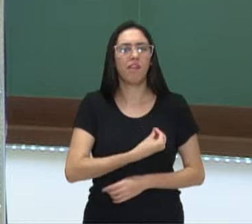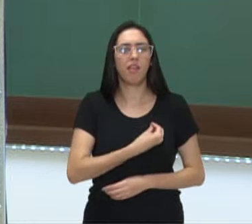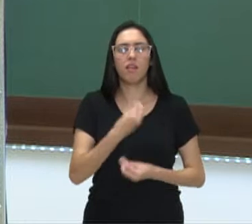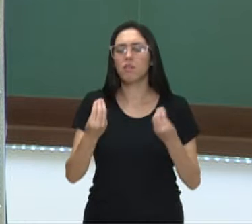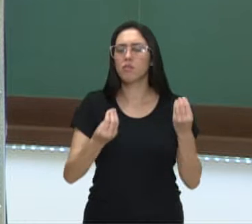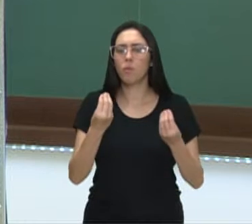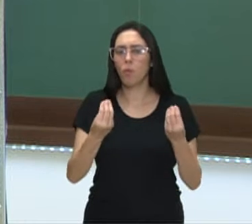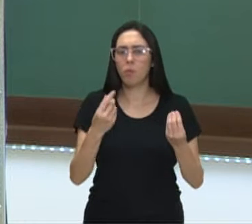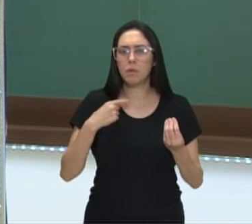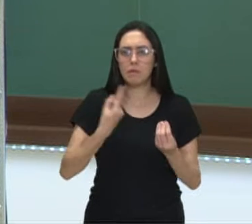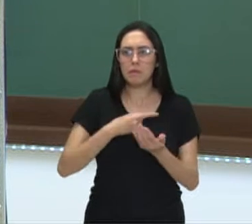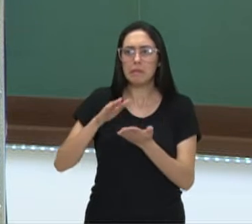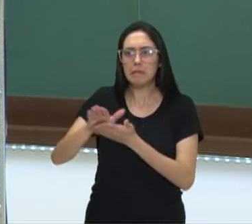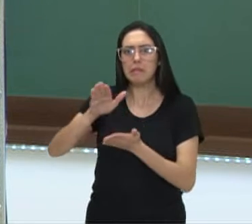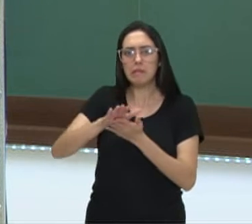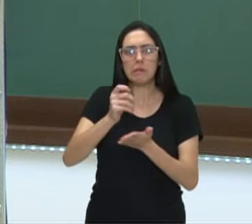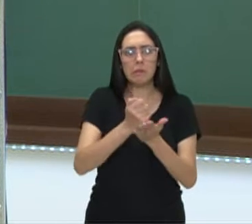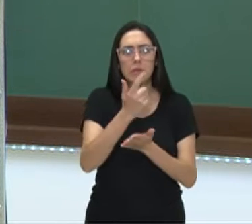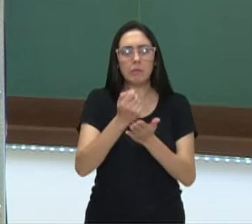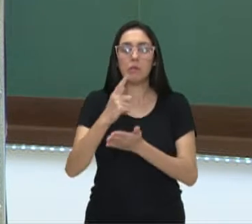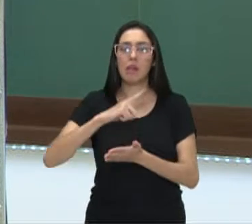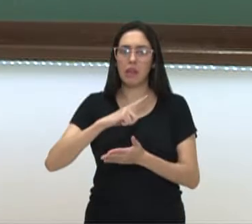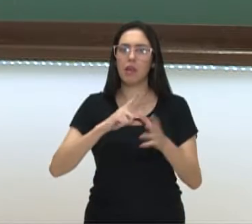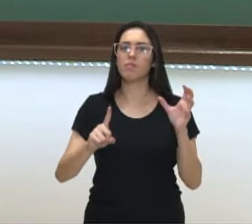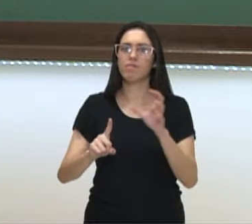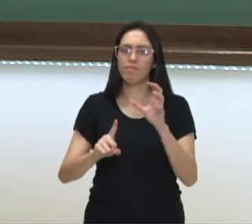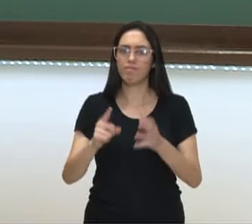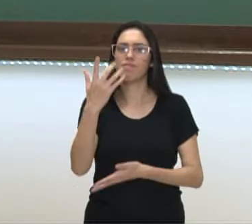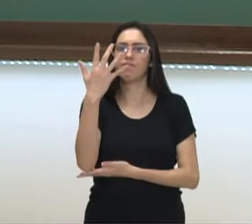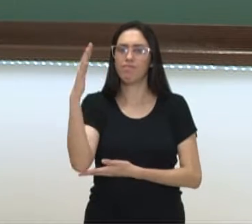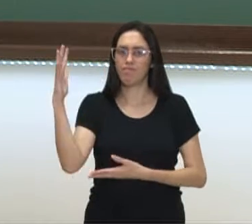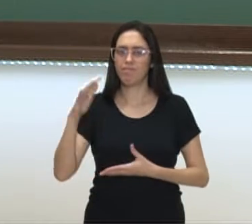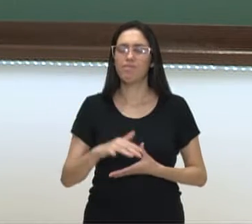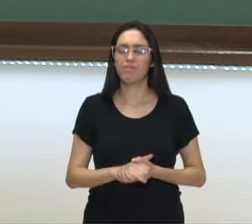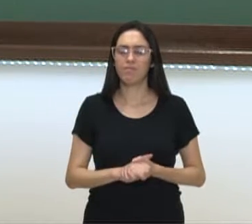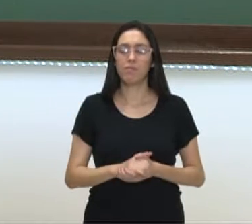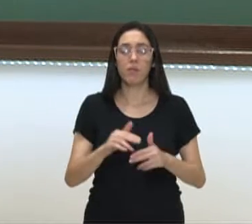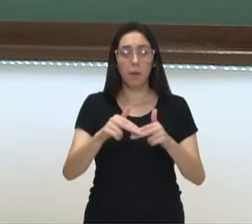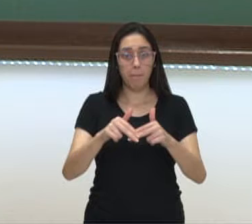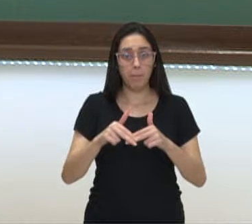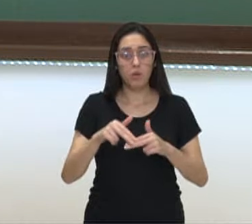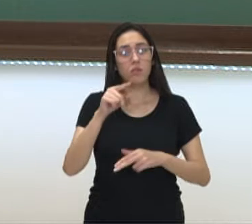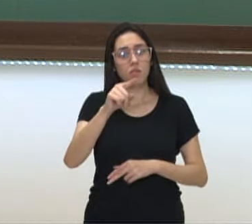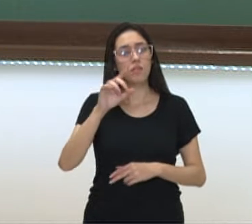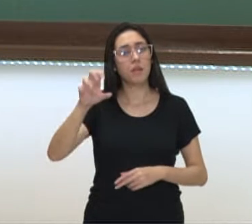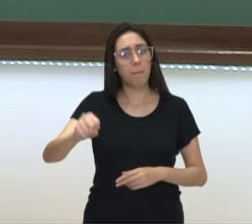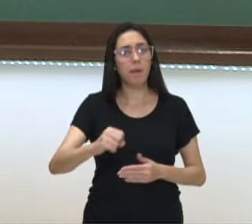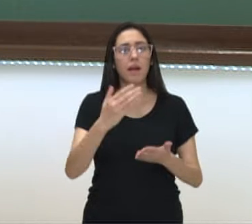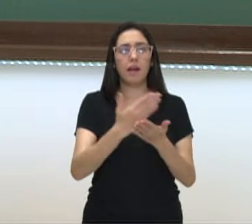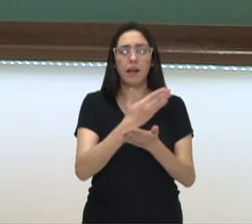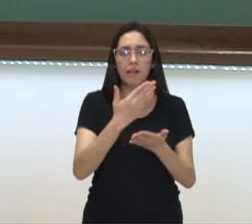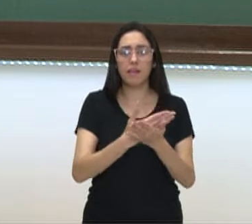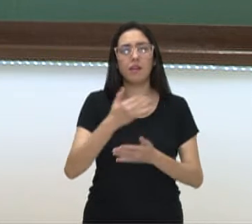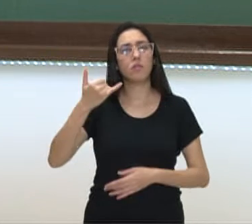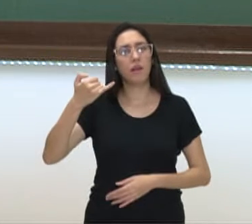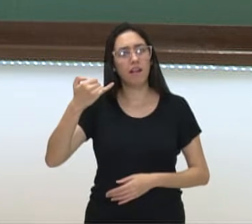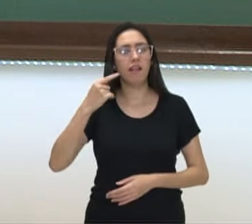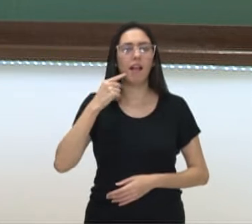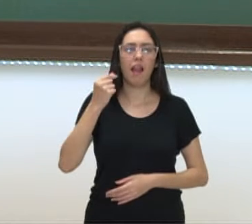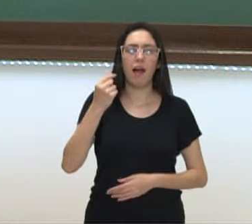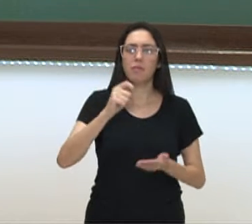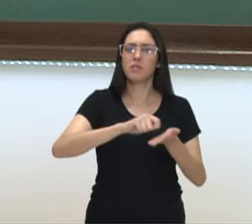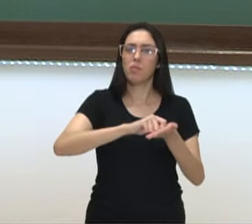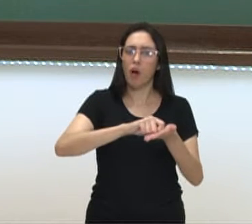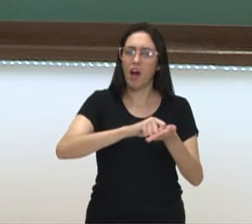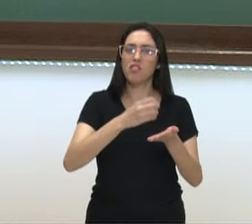vão influenciar no meio natural. Para isso, é importante que você disponha de um caderno, caneta, lápis e borracha para